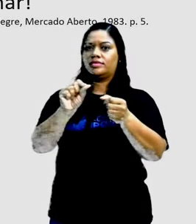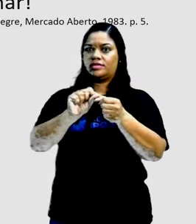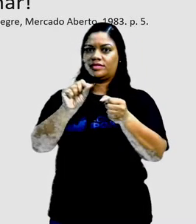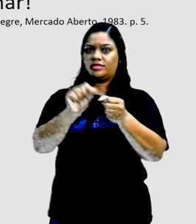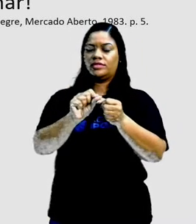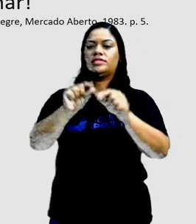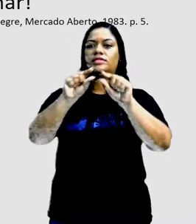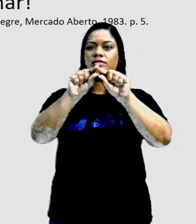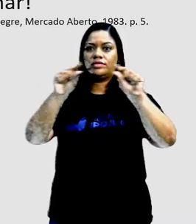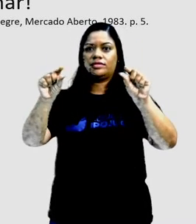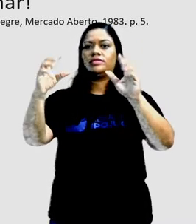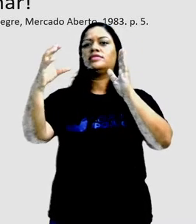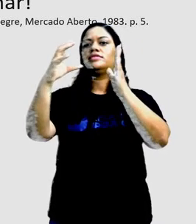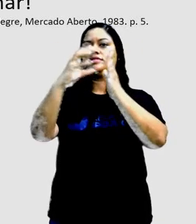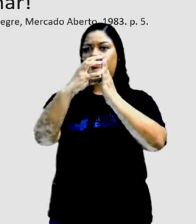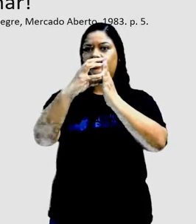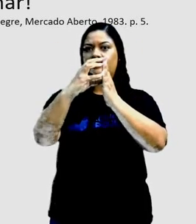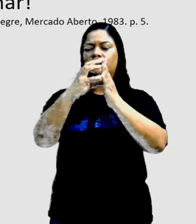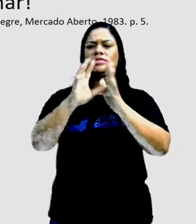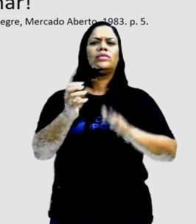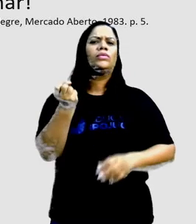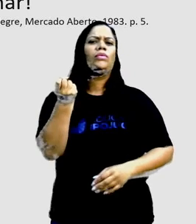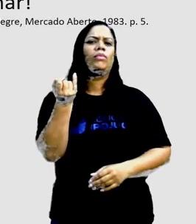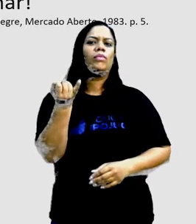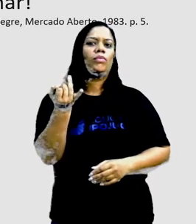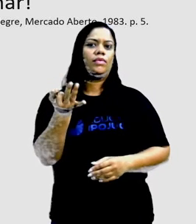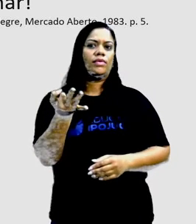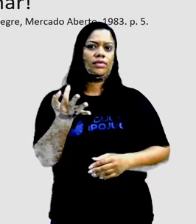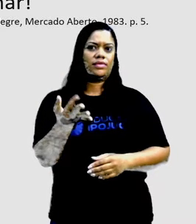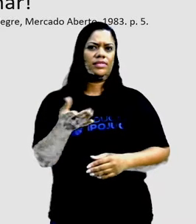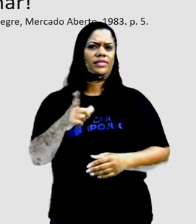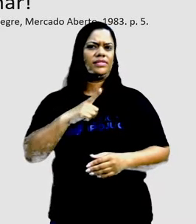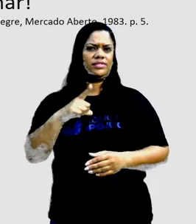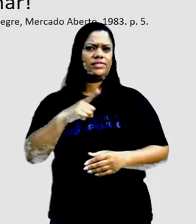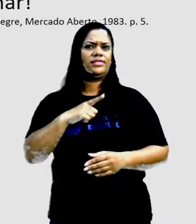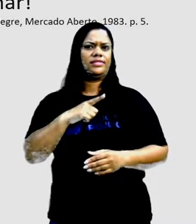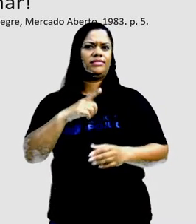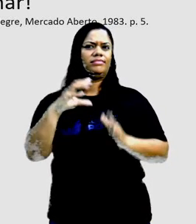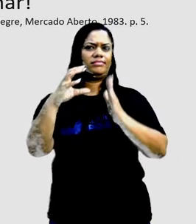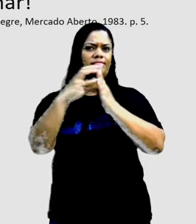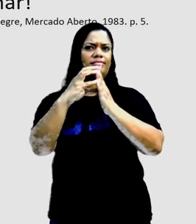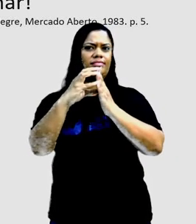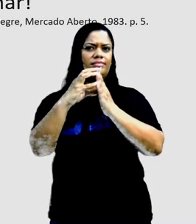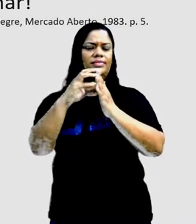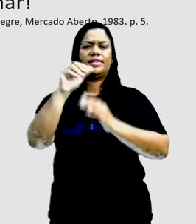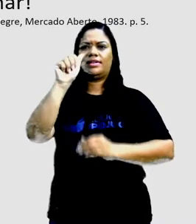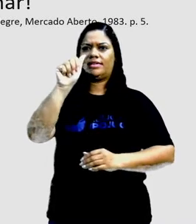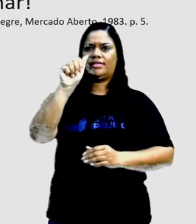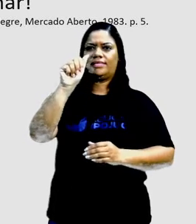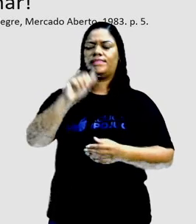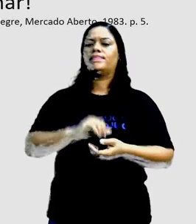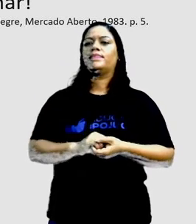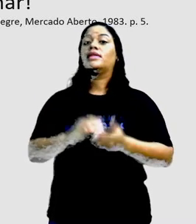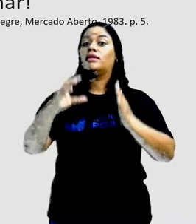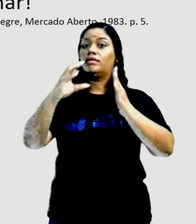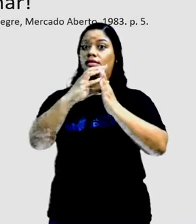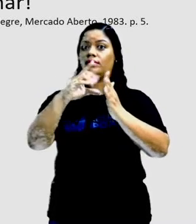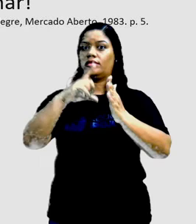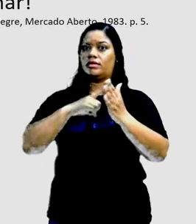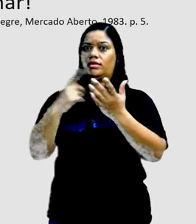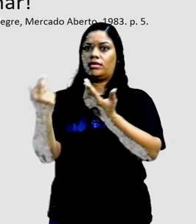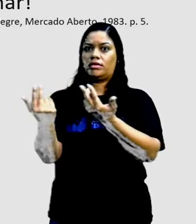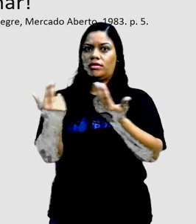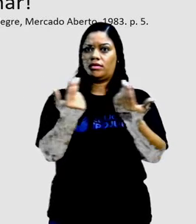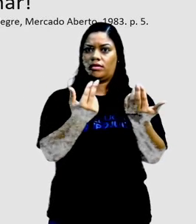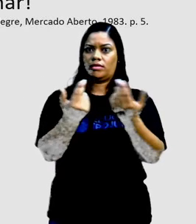formado por versos e estrofes. Quantas estrofes há nesse poema? Letra A. As estrofes apresentam a